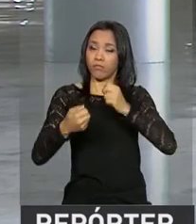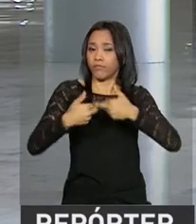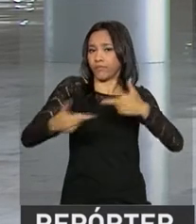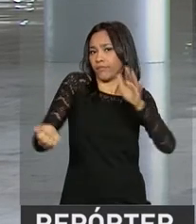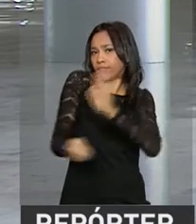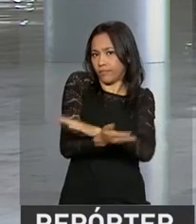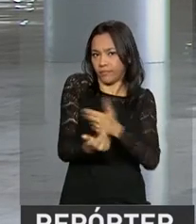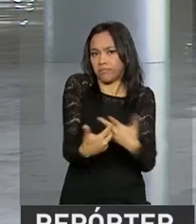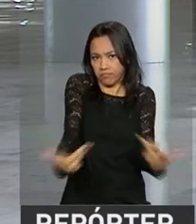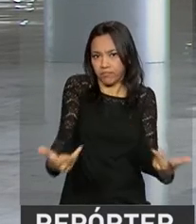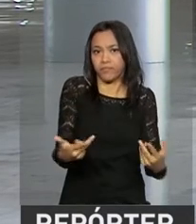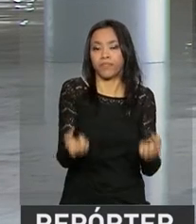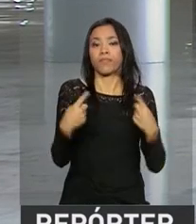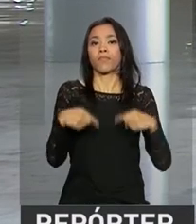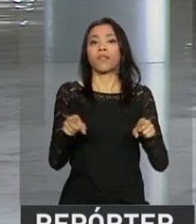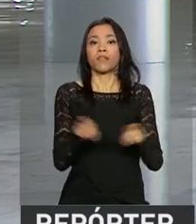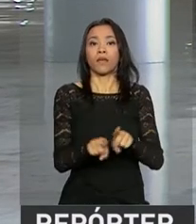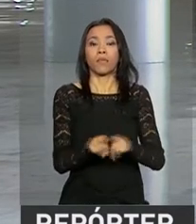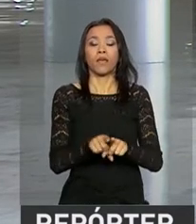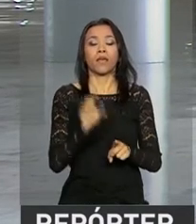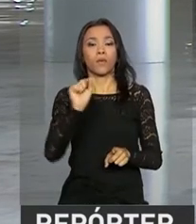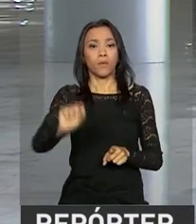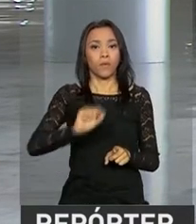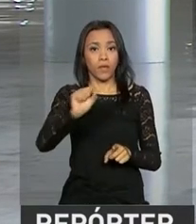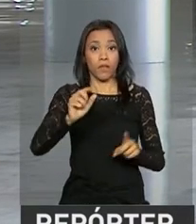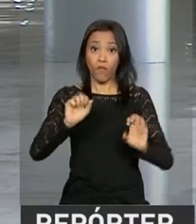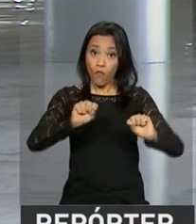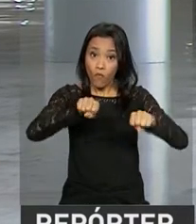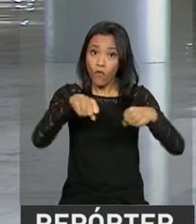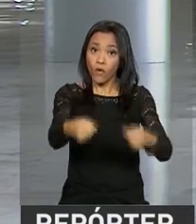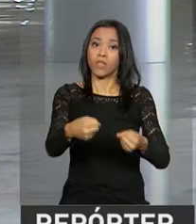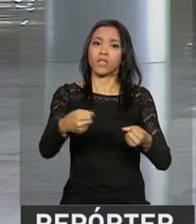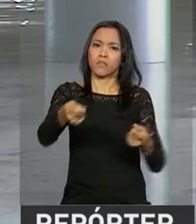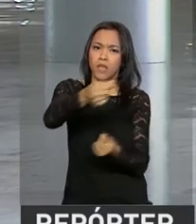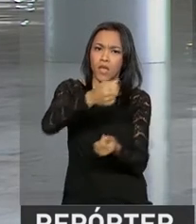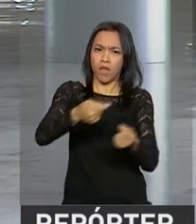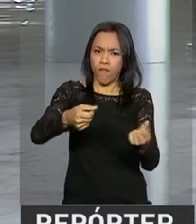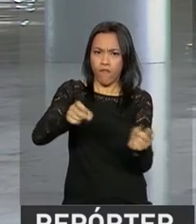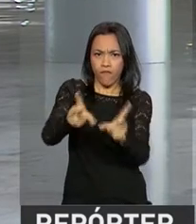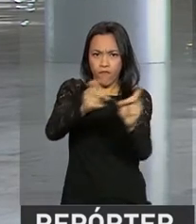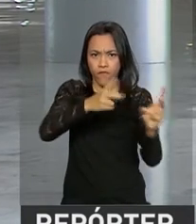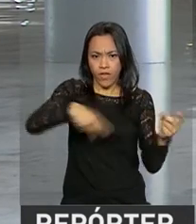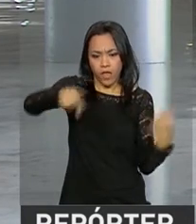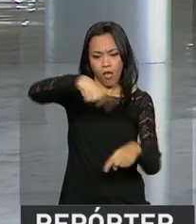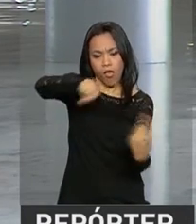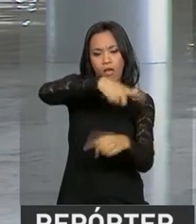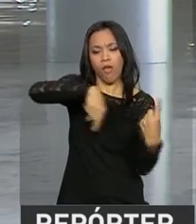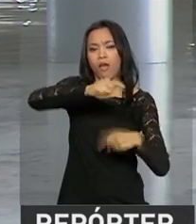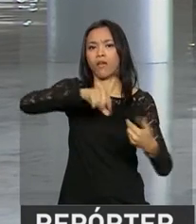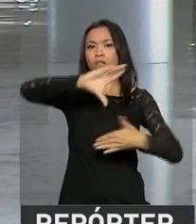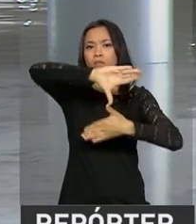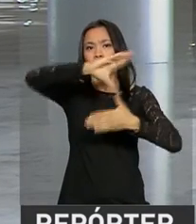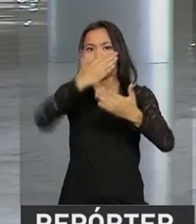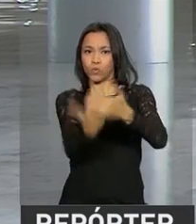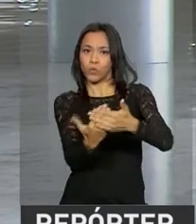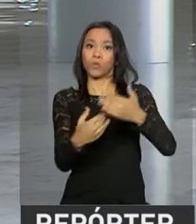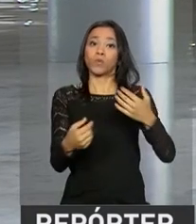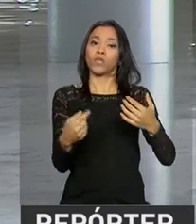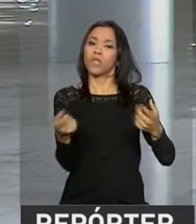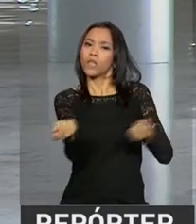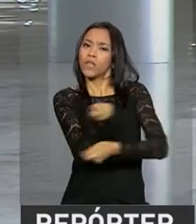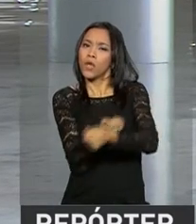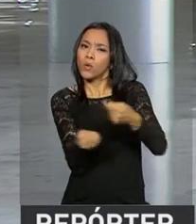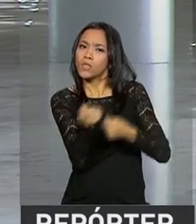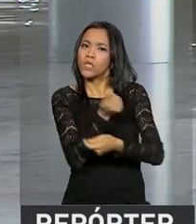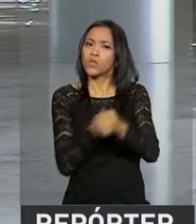Também deve ser tratada a questão do fortalecimento econômico e comercial do Mercosul e as negociações do bloco com